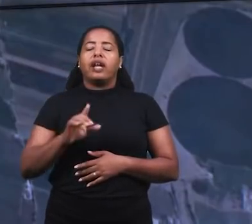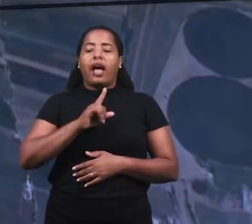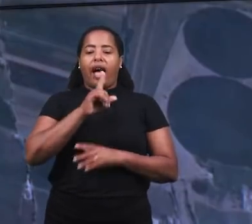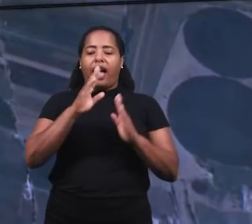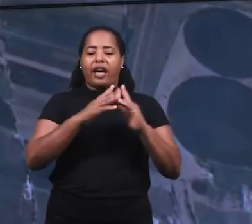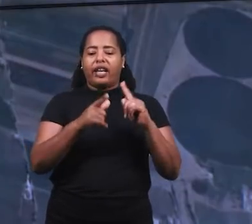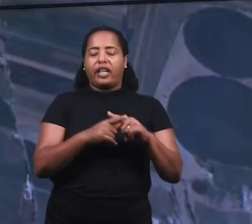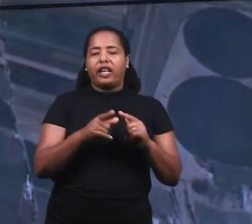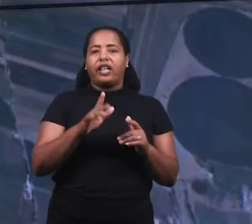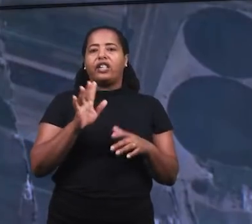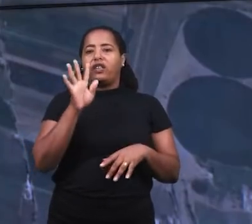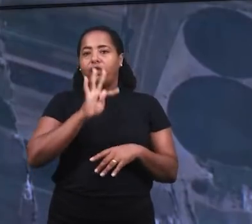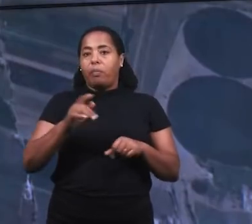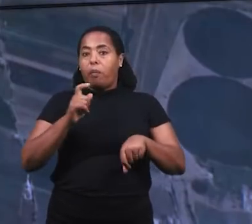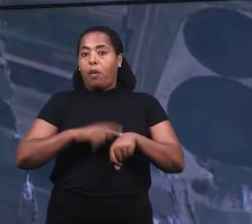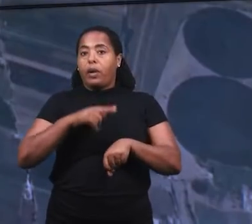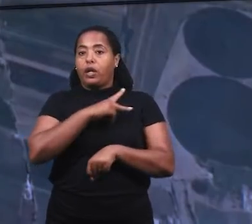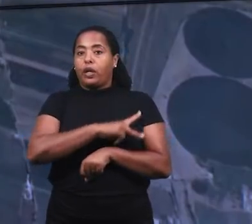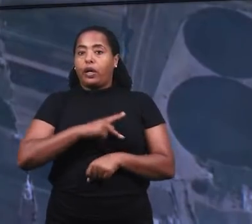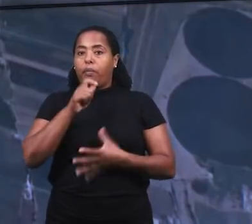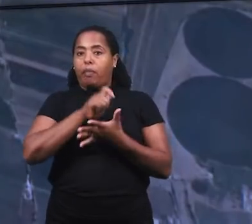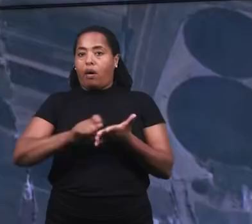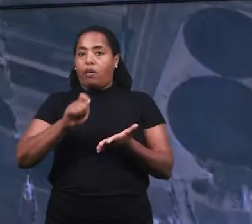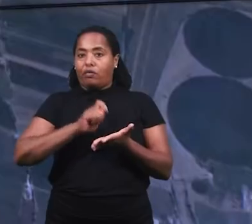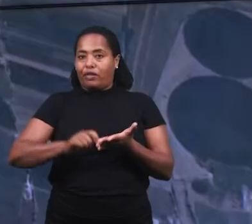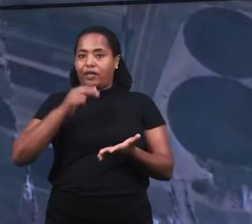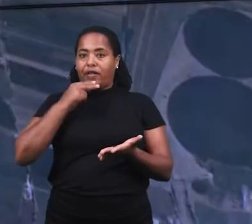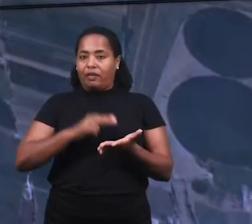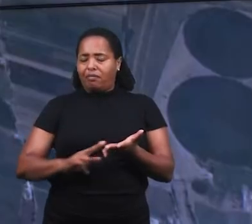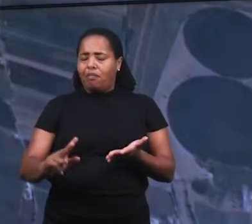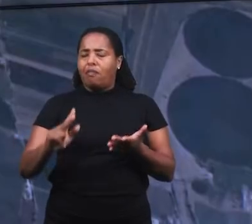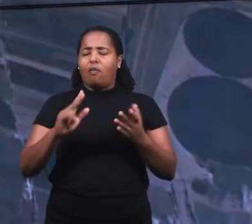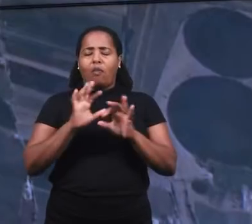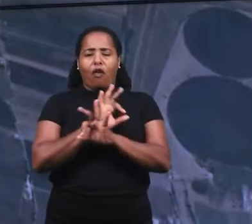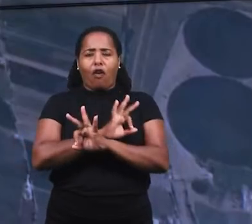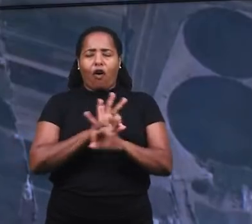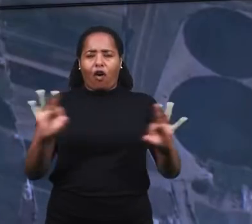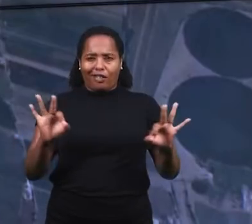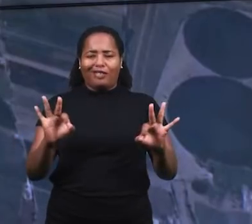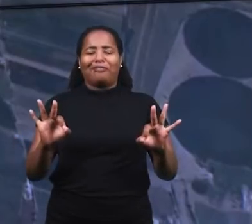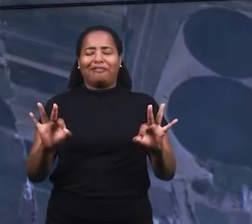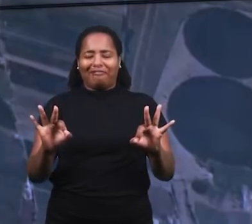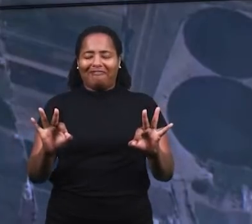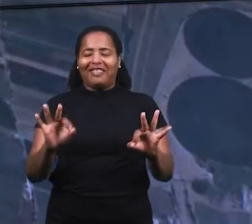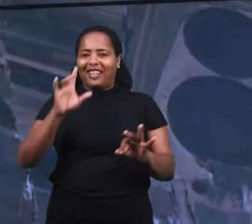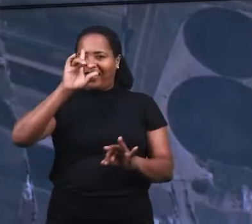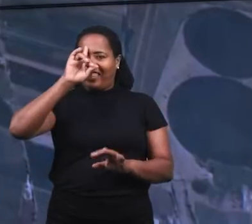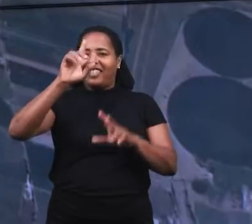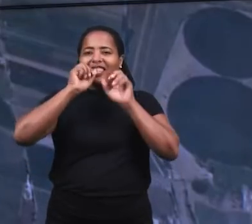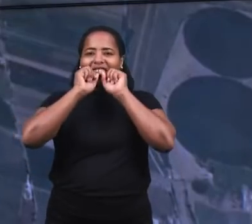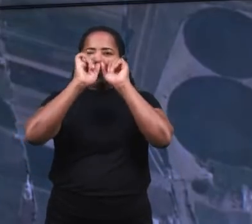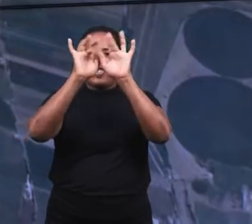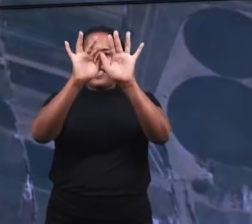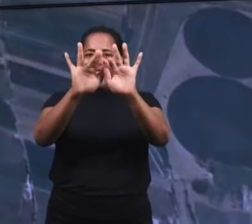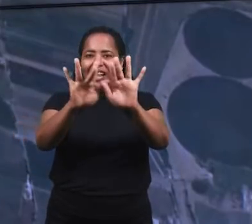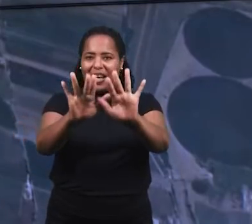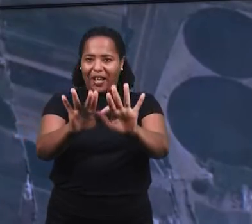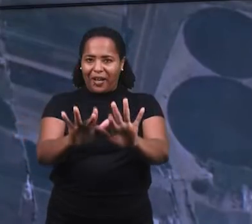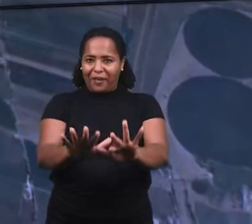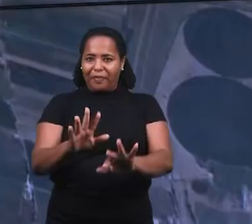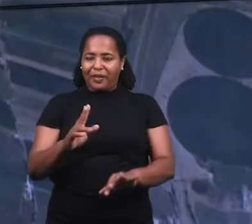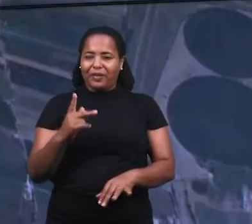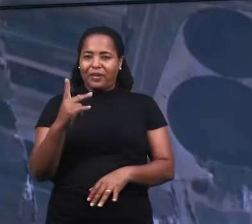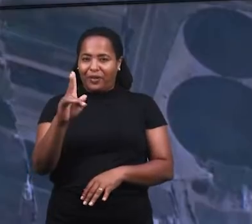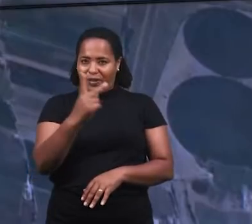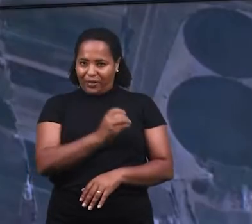da igreja ali em Filipos, aos filipenses, quando Paulo escreveu essa carta, muito bem colocado pelo nosso irmão.